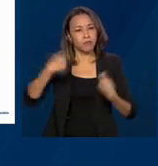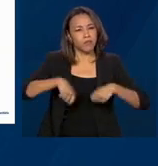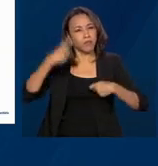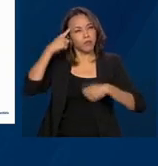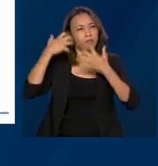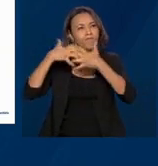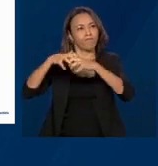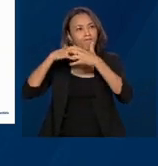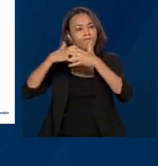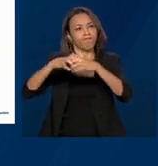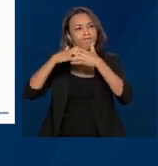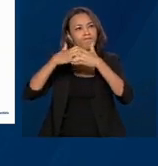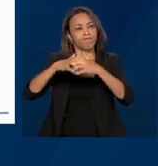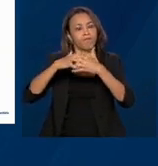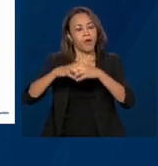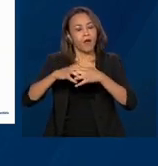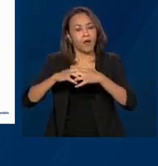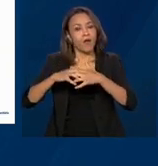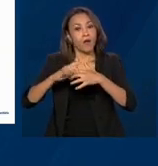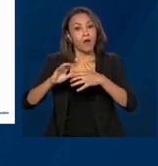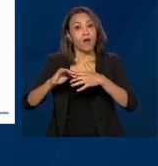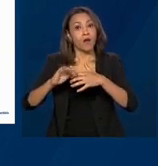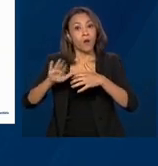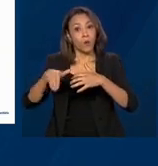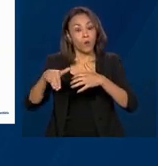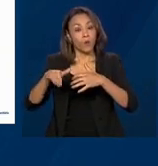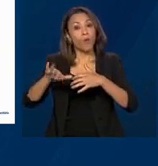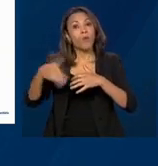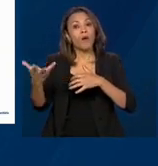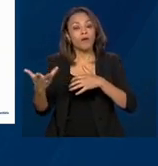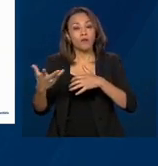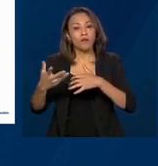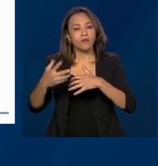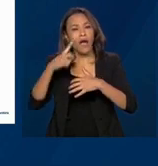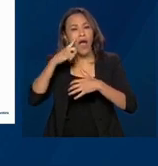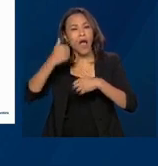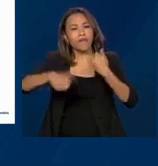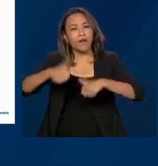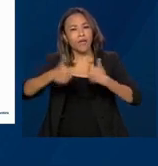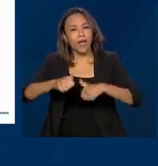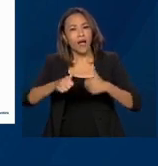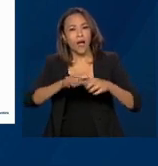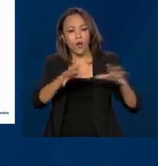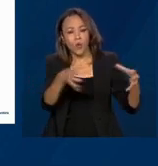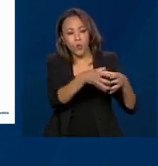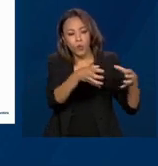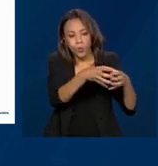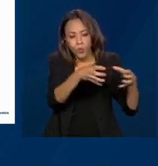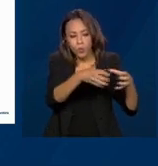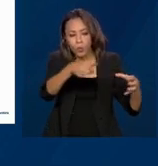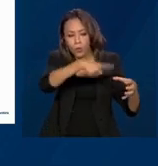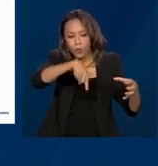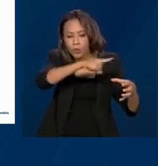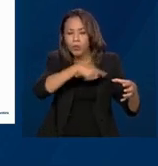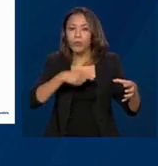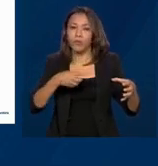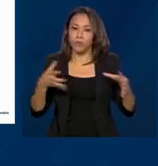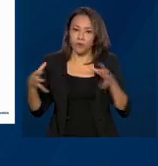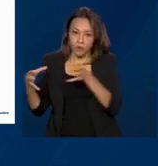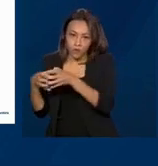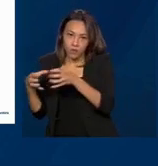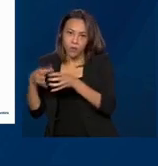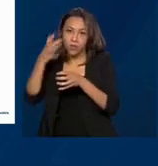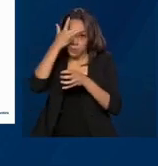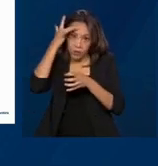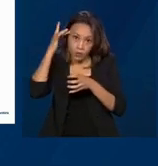quando a gente vai avaliar o risco de uma vacina, o risco dos pacientes ou das pessoas que estão num experimento,